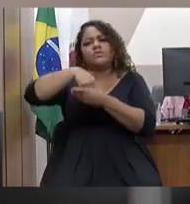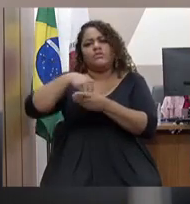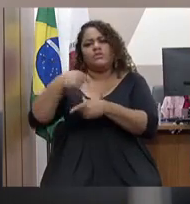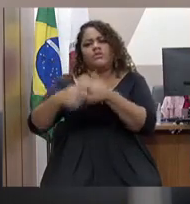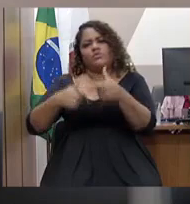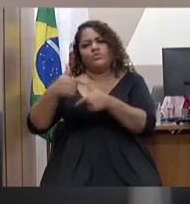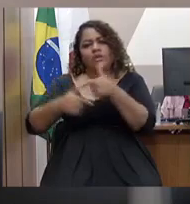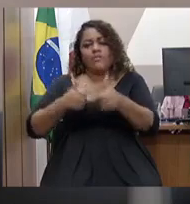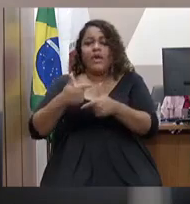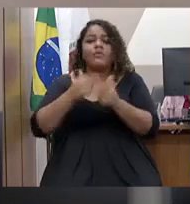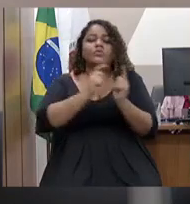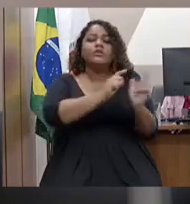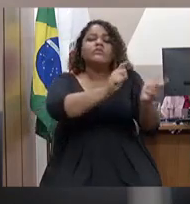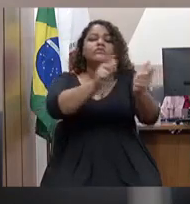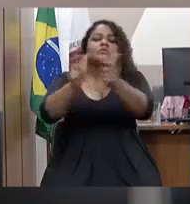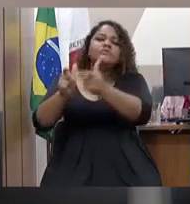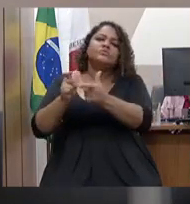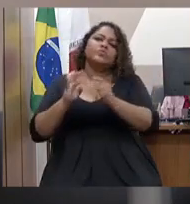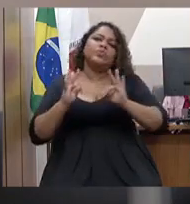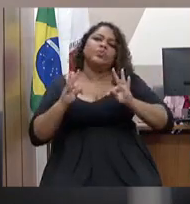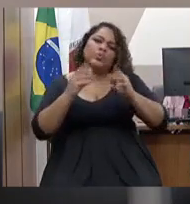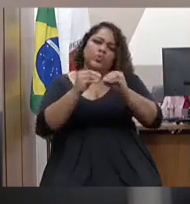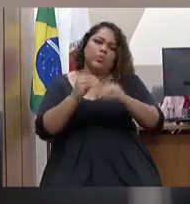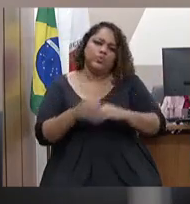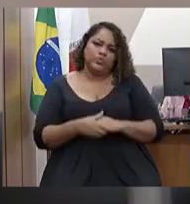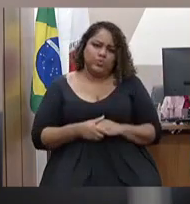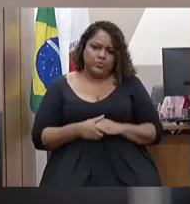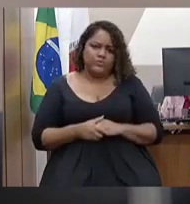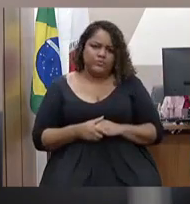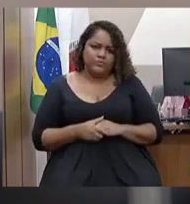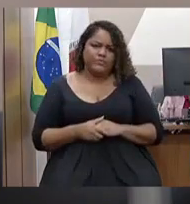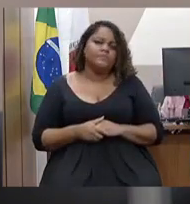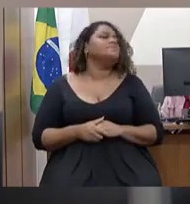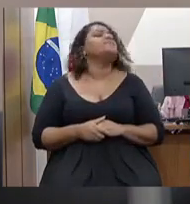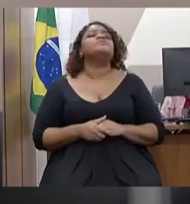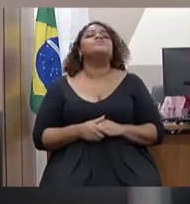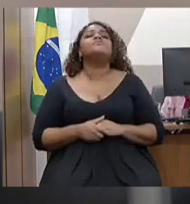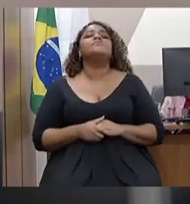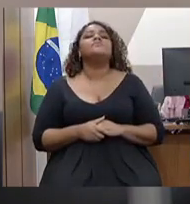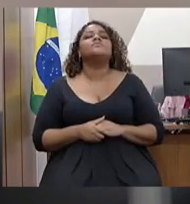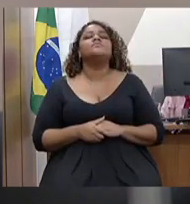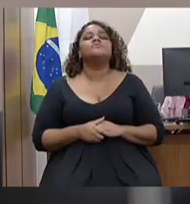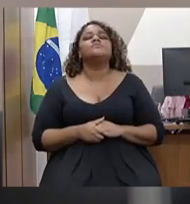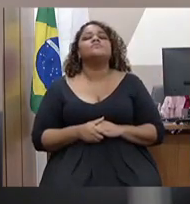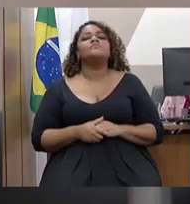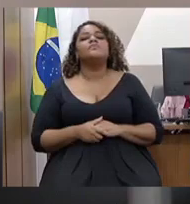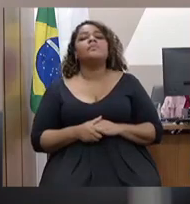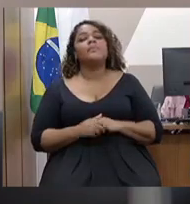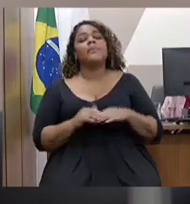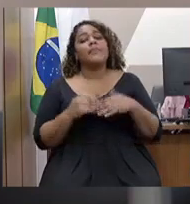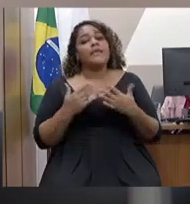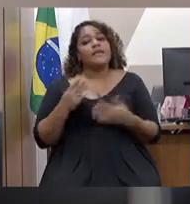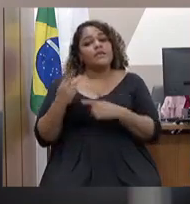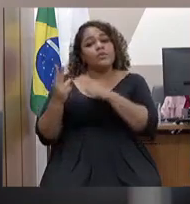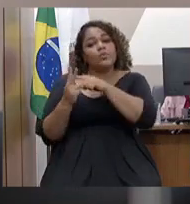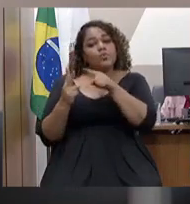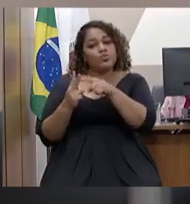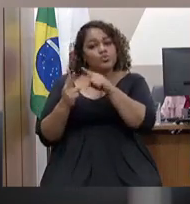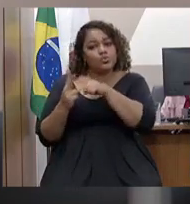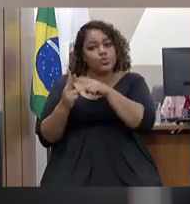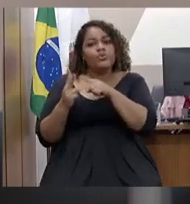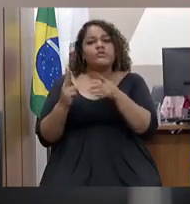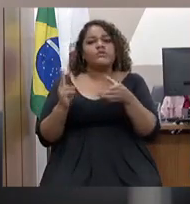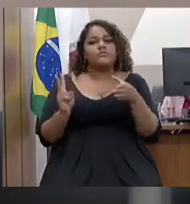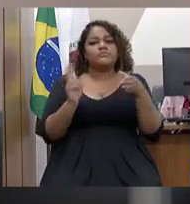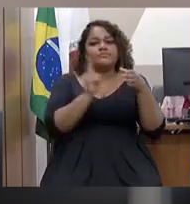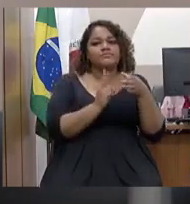os lugares né E eles os dois e junto com a equipe né do Ministério do Trabalho com aí